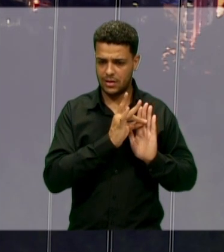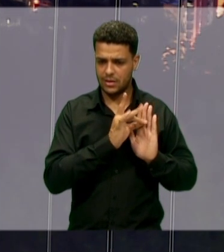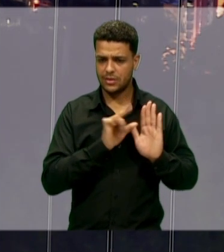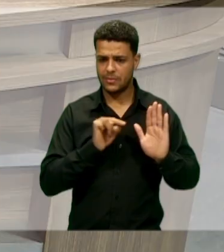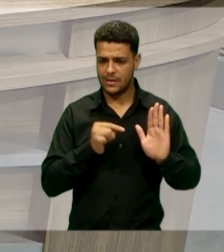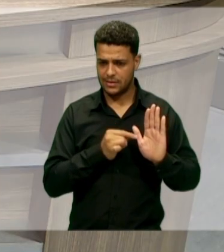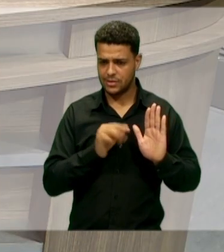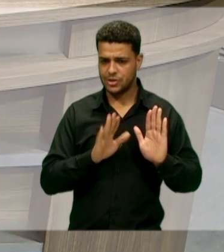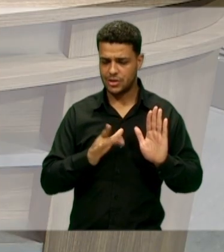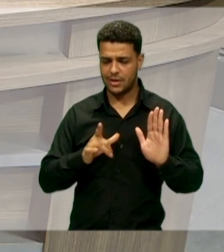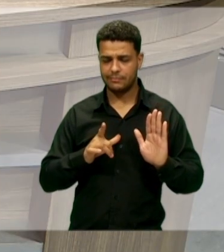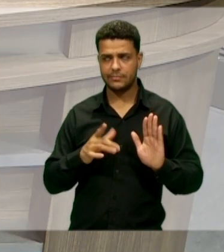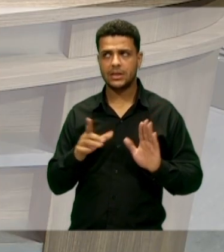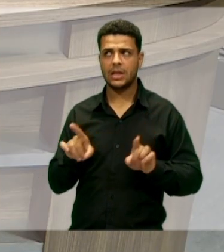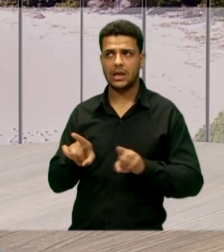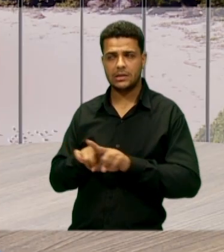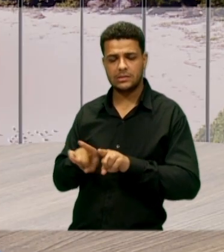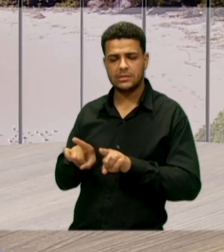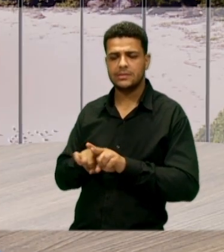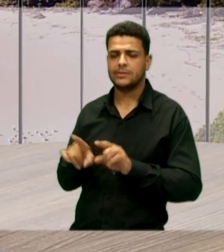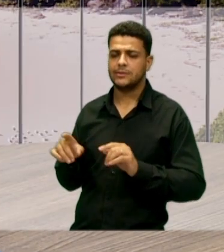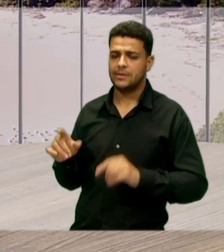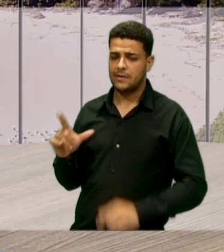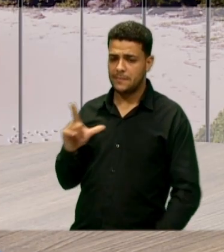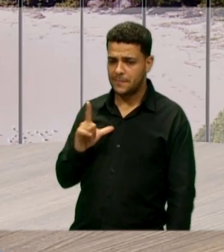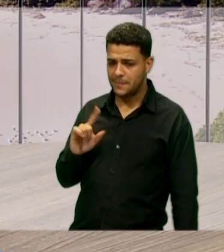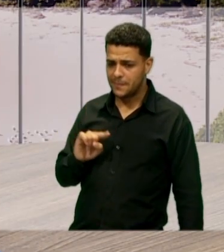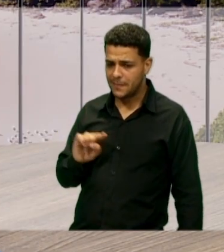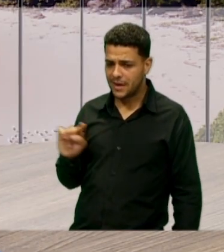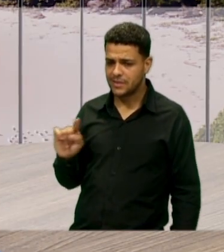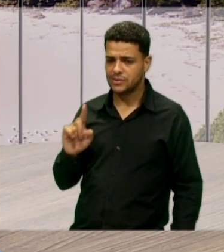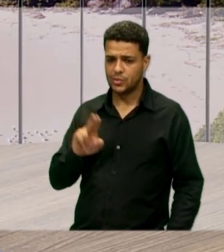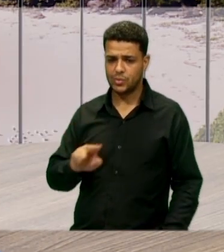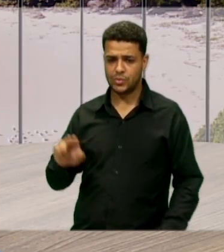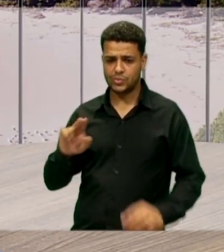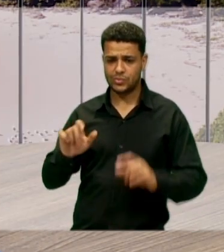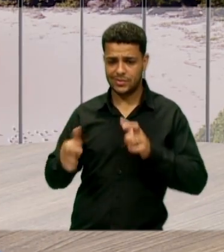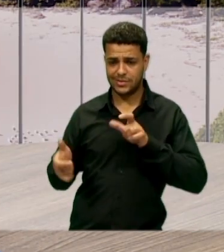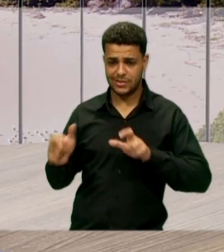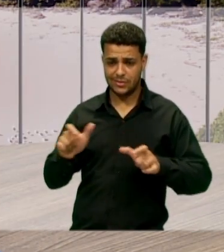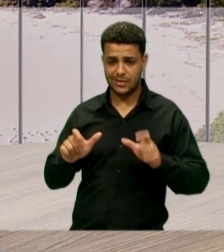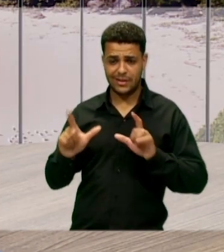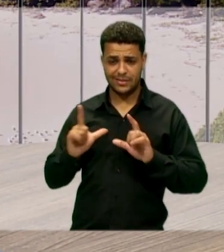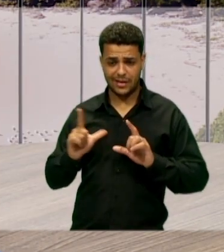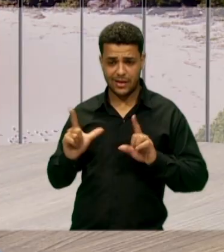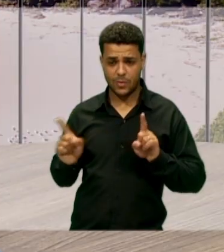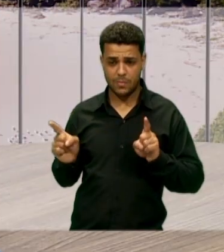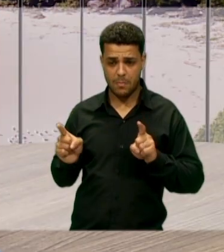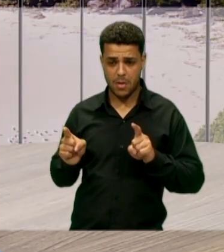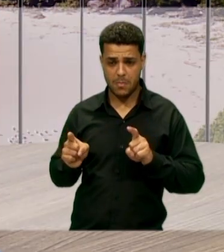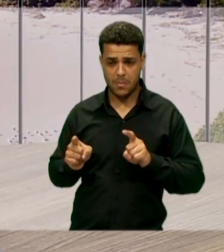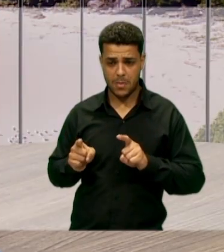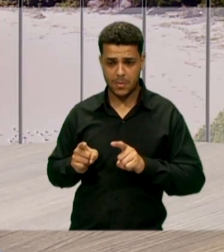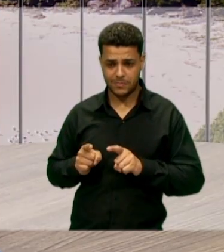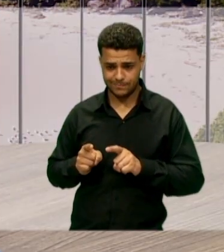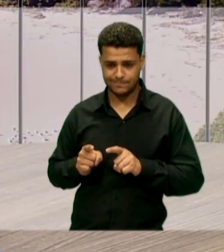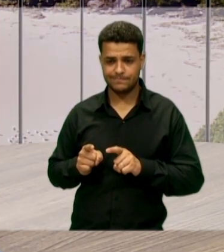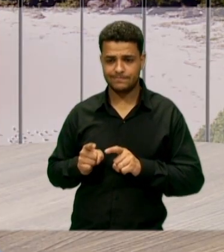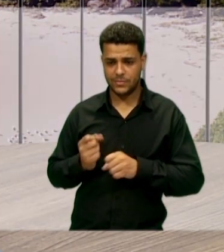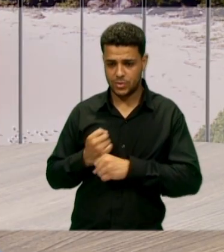Tem avanços, mas eu acho assim que a quimioterapia, o uso da quimioterapia tem diminuído ao longo dos últimos